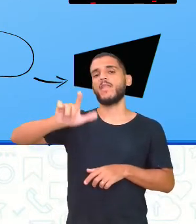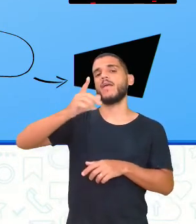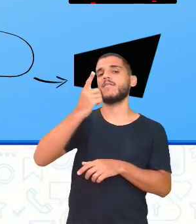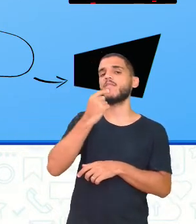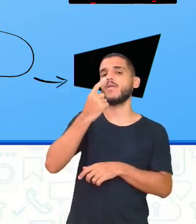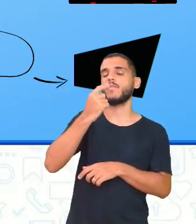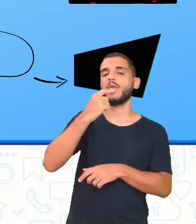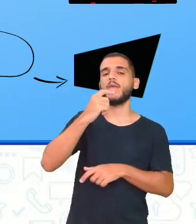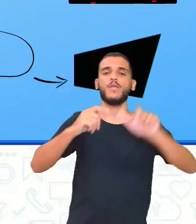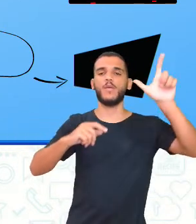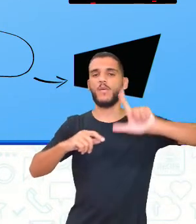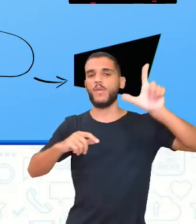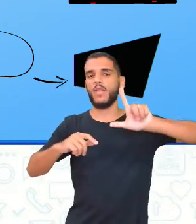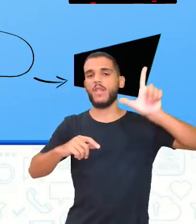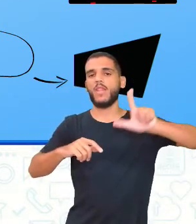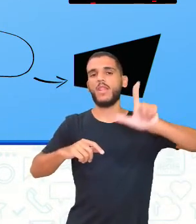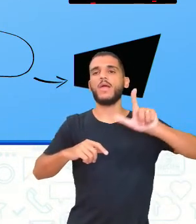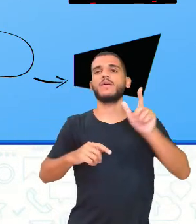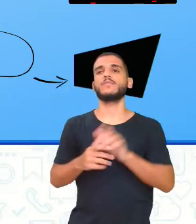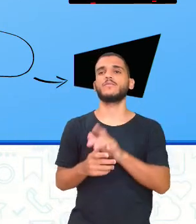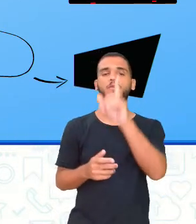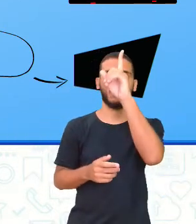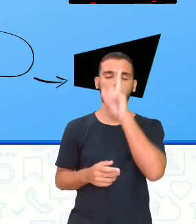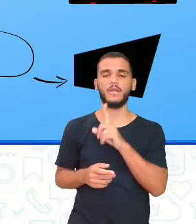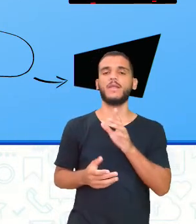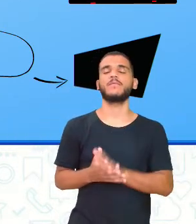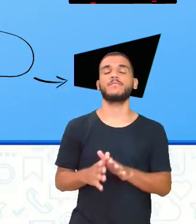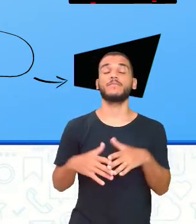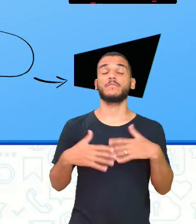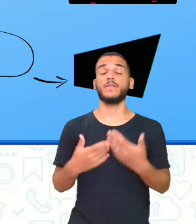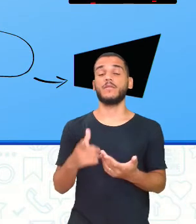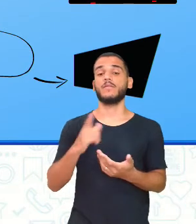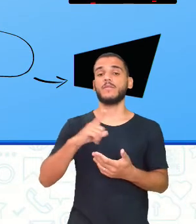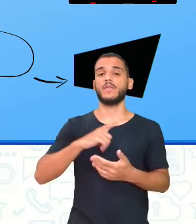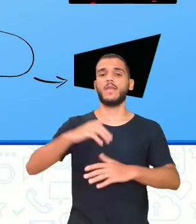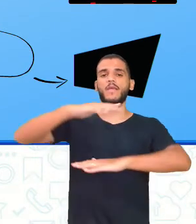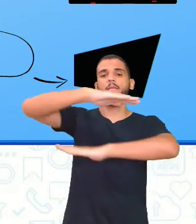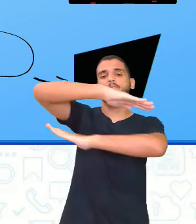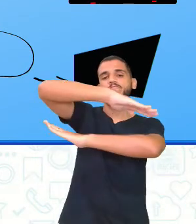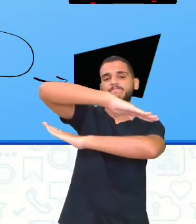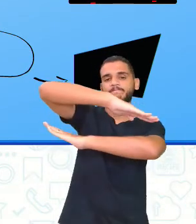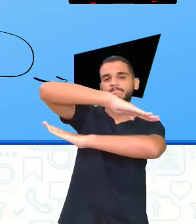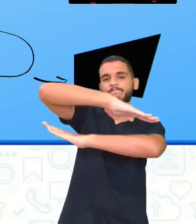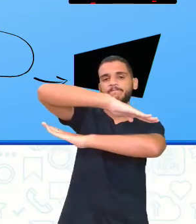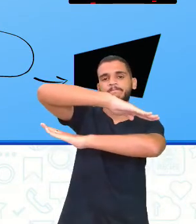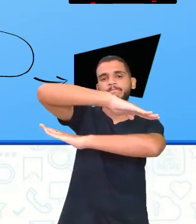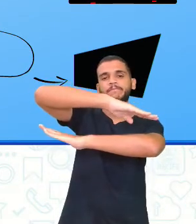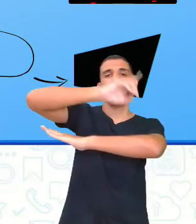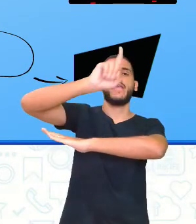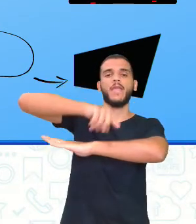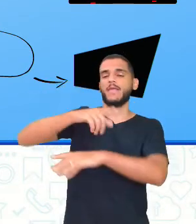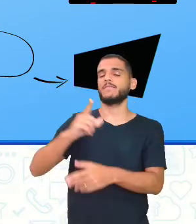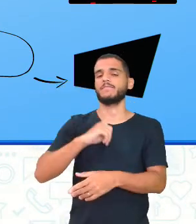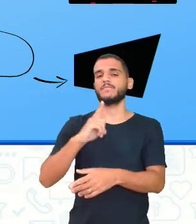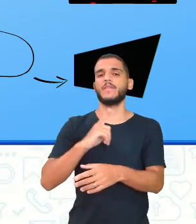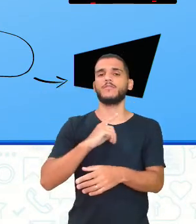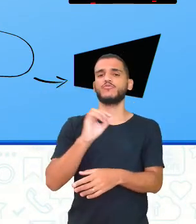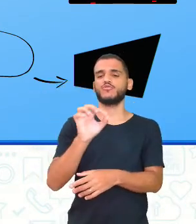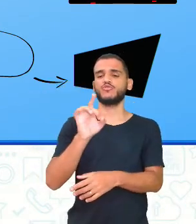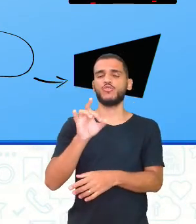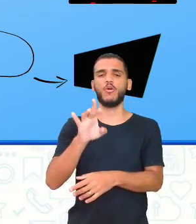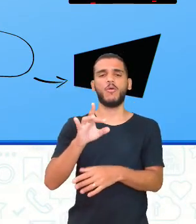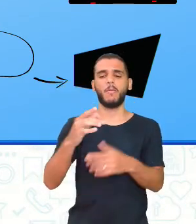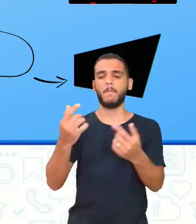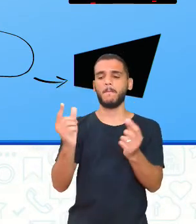são paralelos, ou seja, lembra retas paralelas? Aí, no caso, segmentos, né? Porque é só um pedacinho da reta. Eles